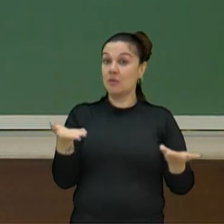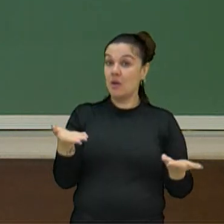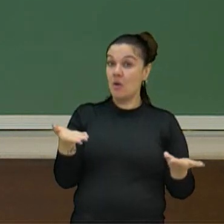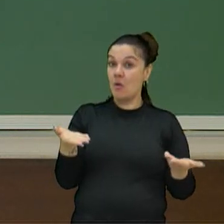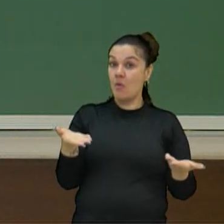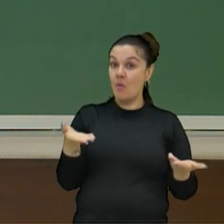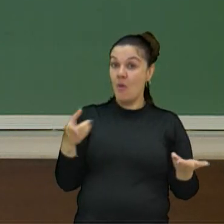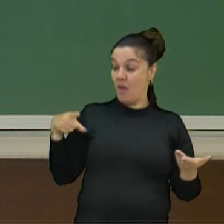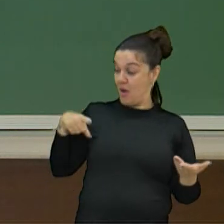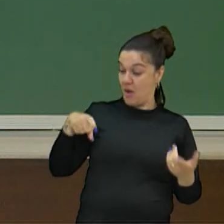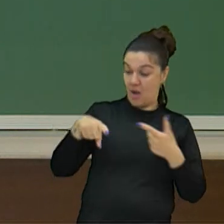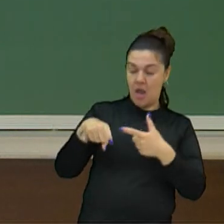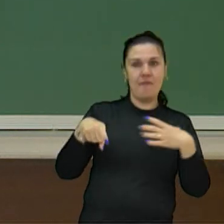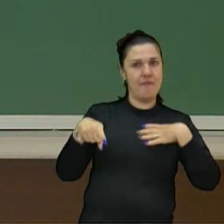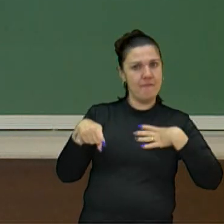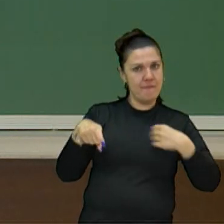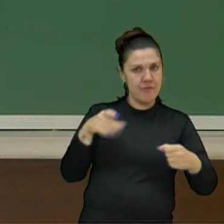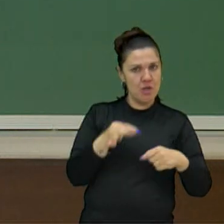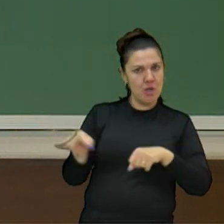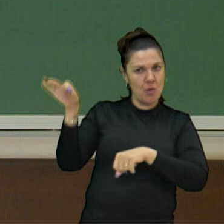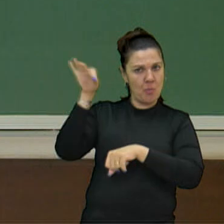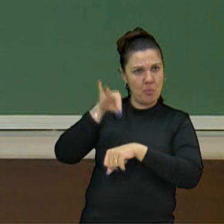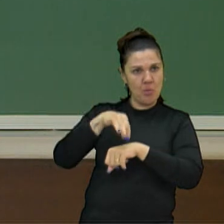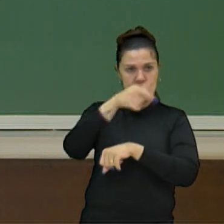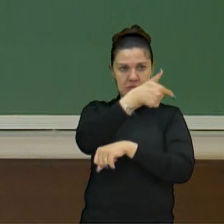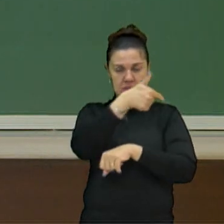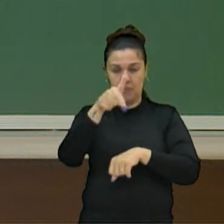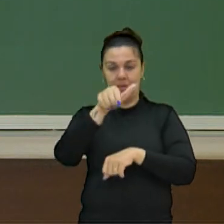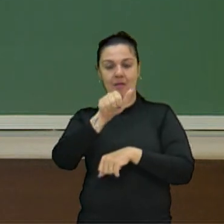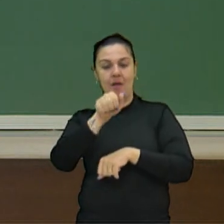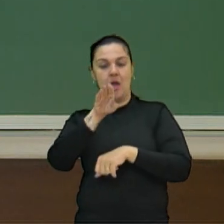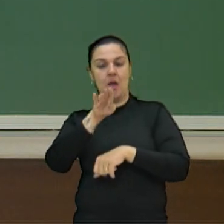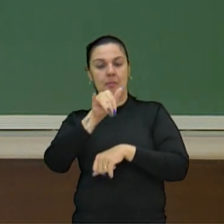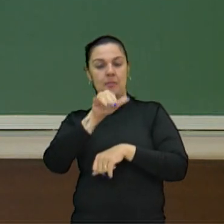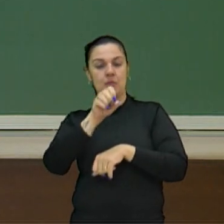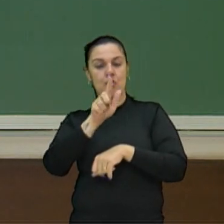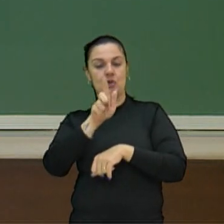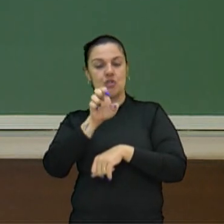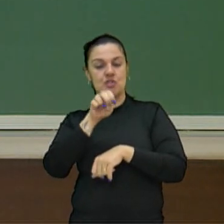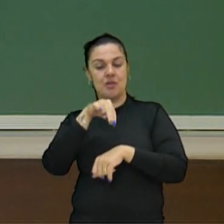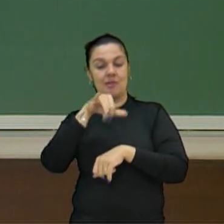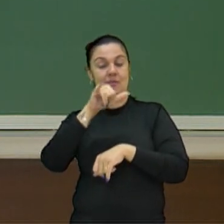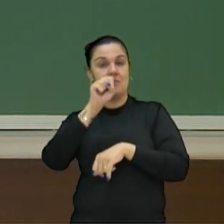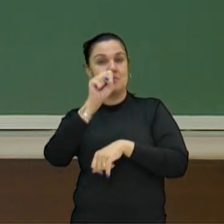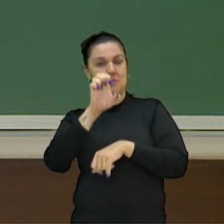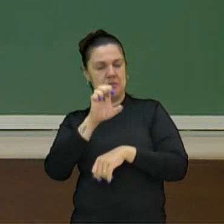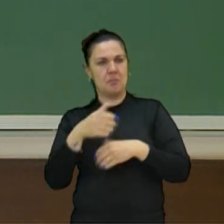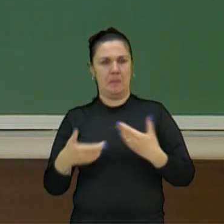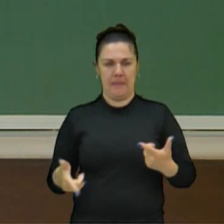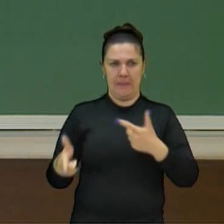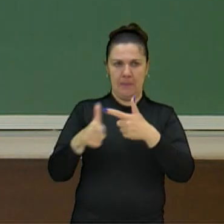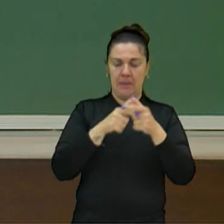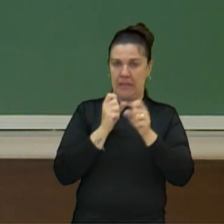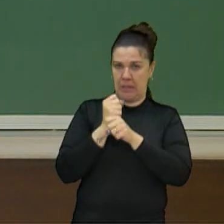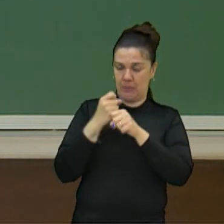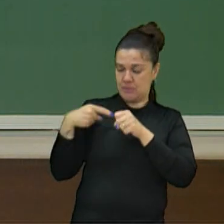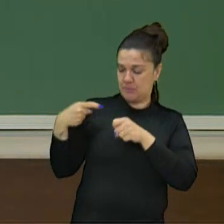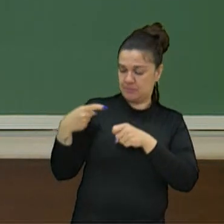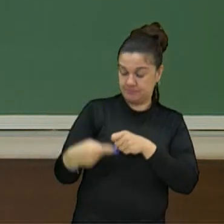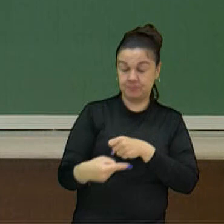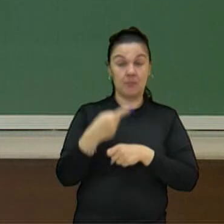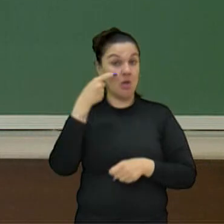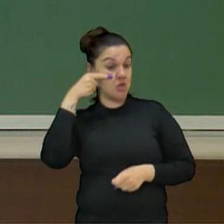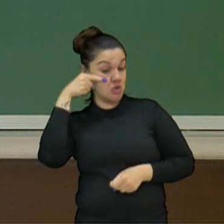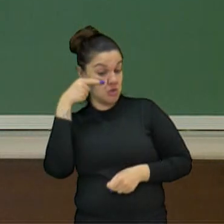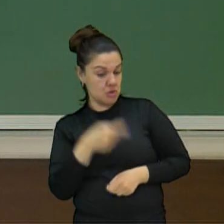são filhotes das moscas. Não existe a abiogênese. Só que teve um certo problema. Alguns anos depois, inventaram